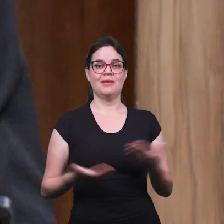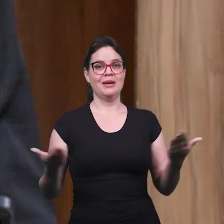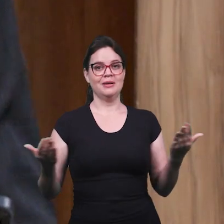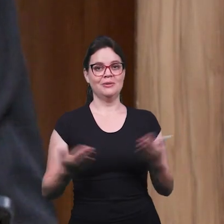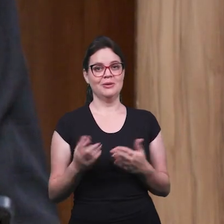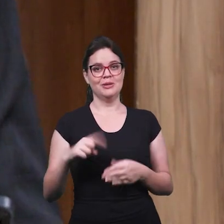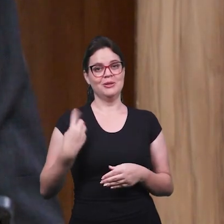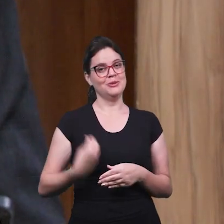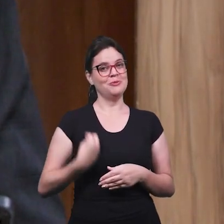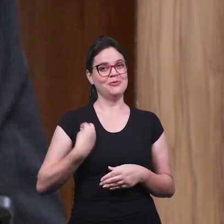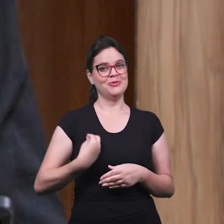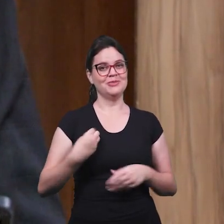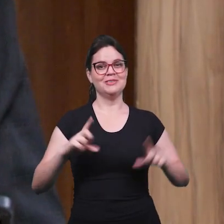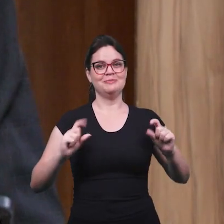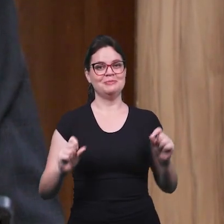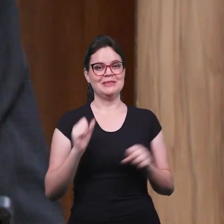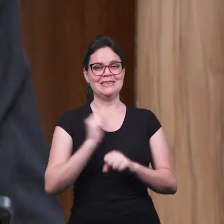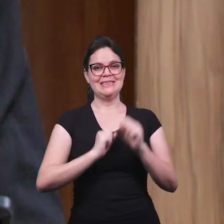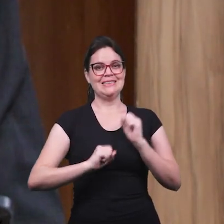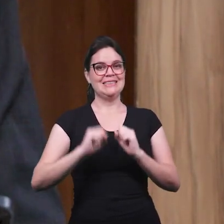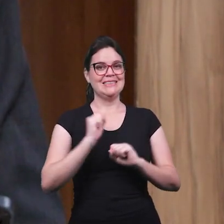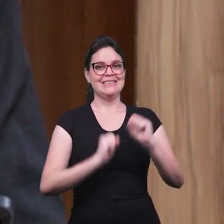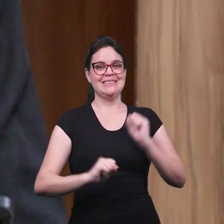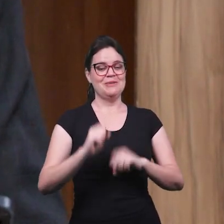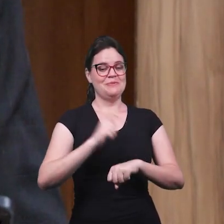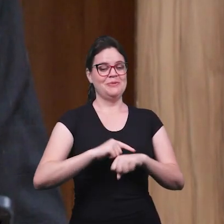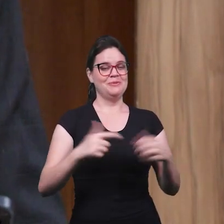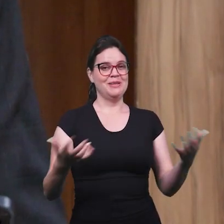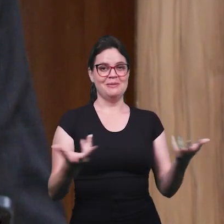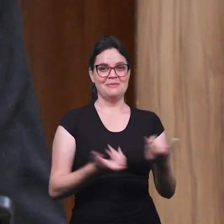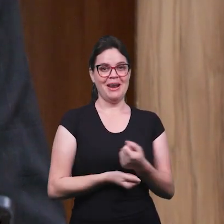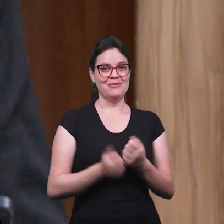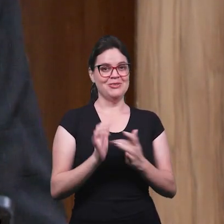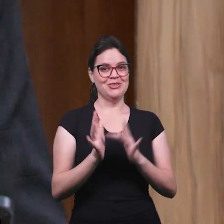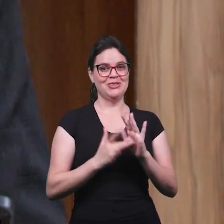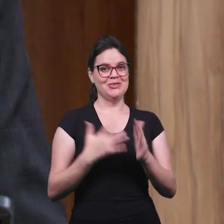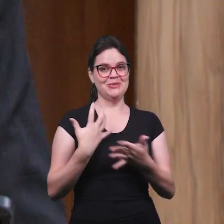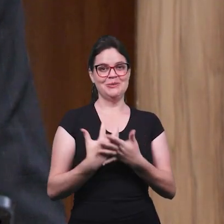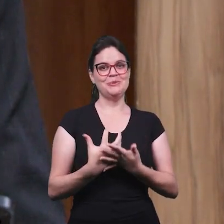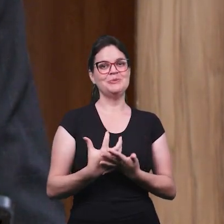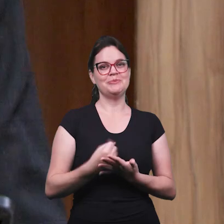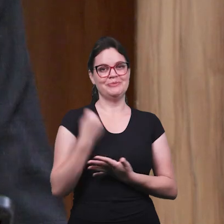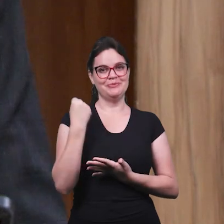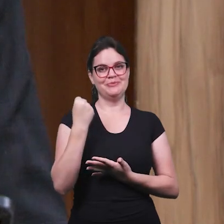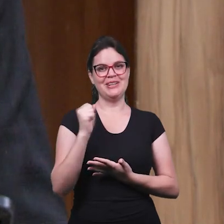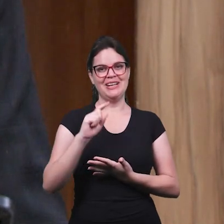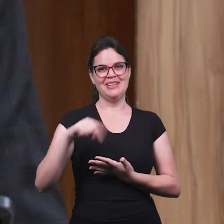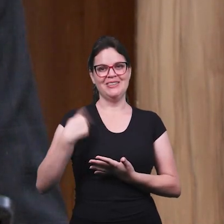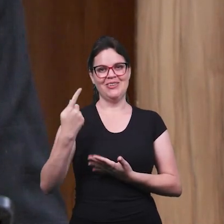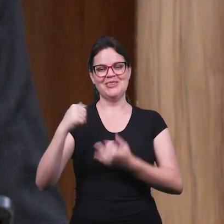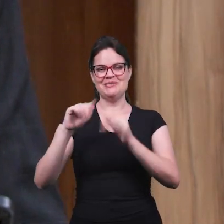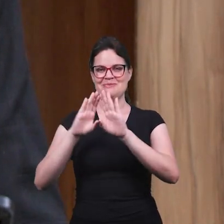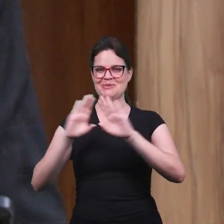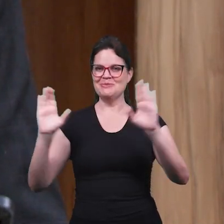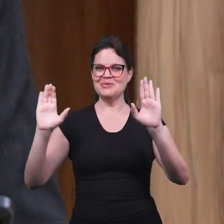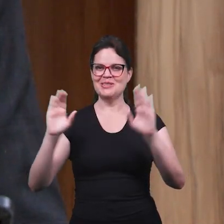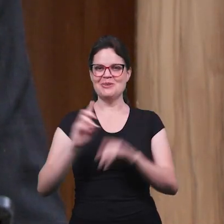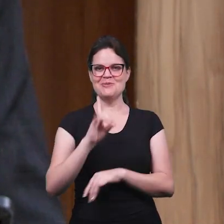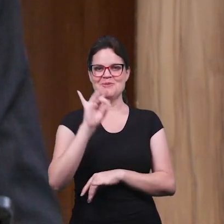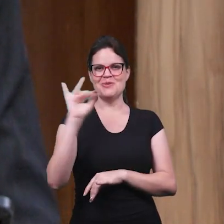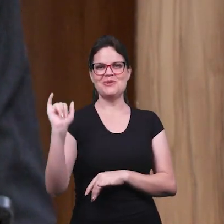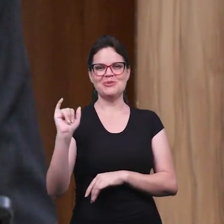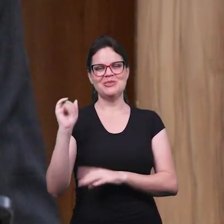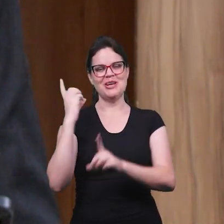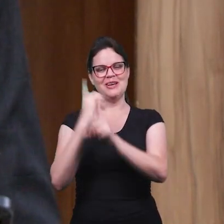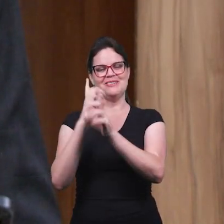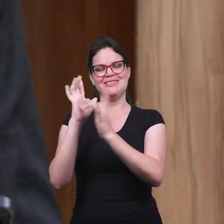essa expectativa, esse momento maravilhoso que um dia vivenciaremos. Encontrarmos com o Senhor